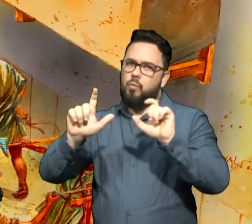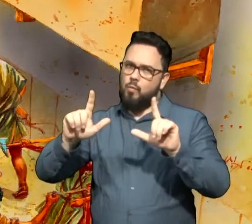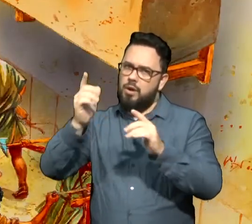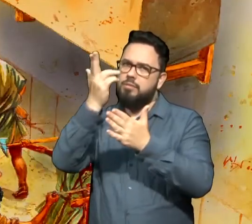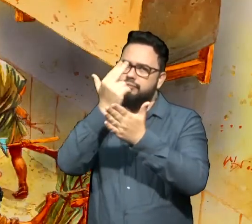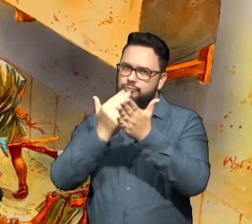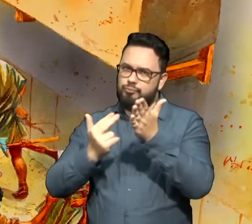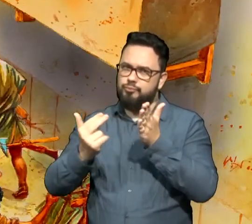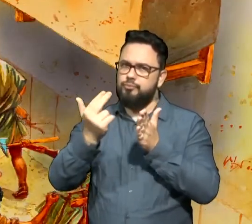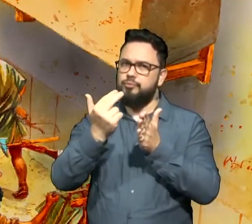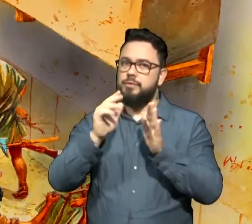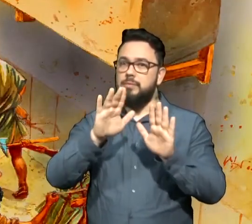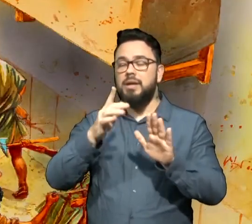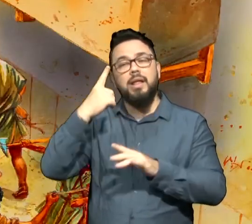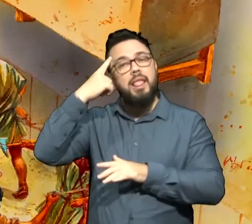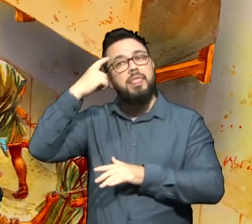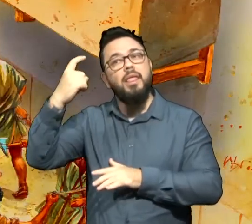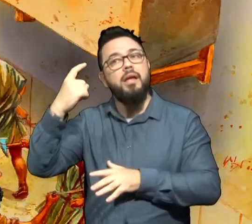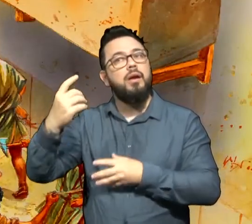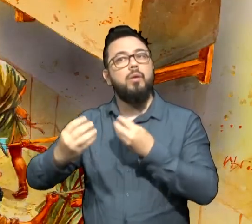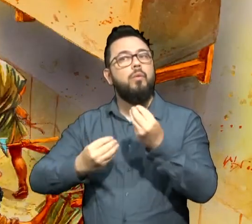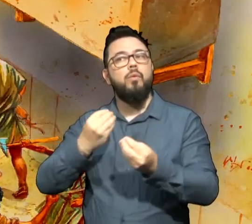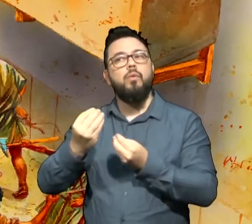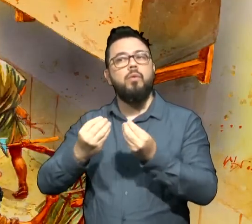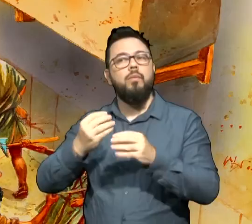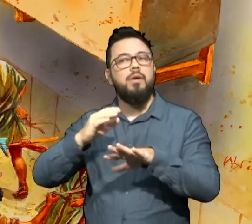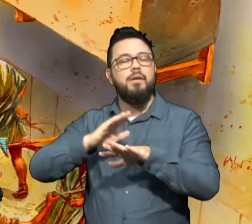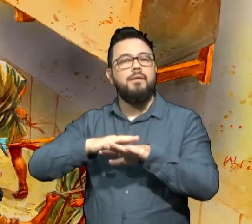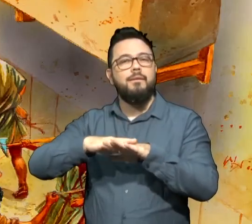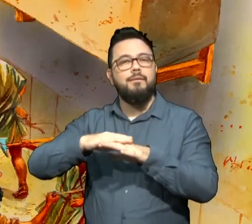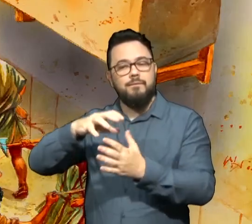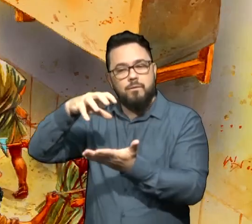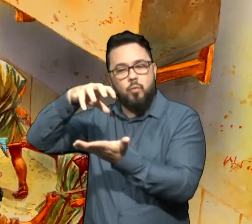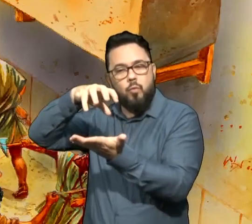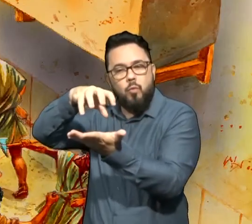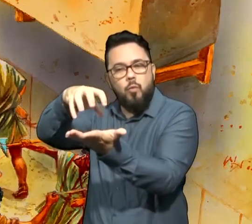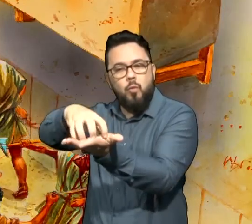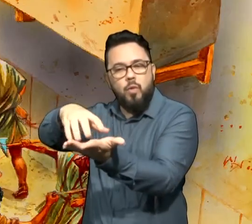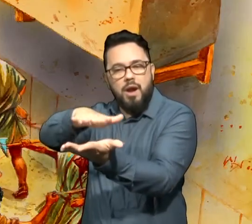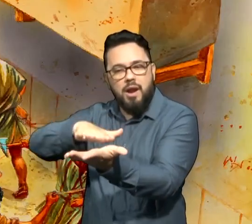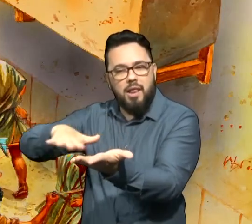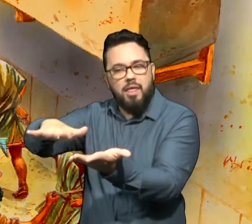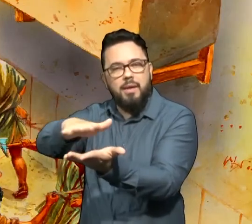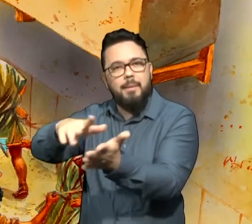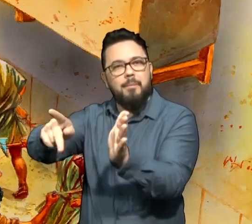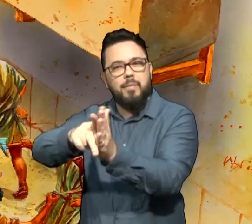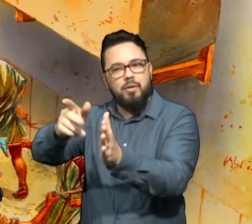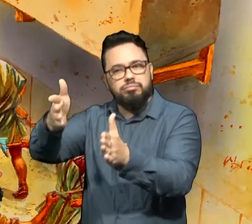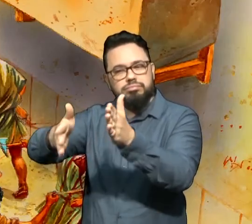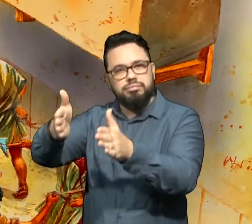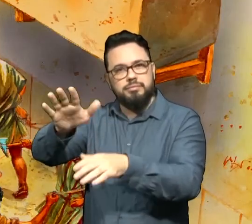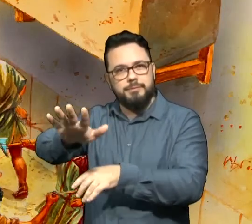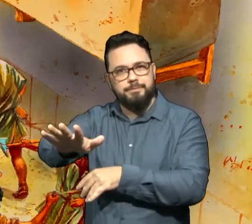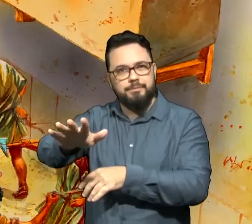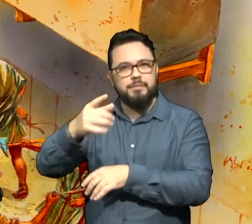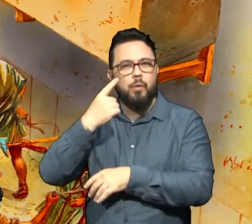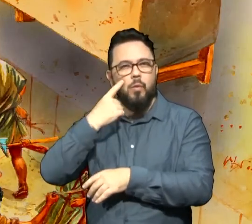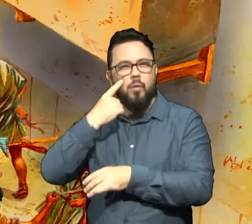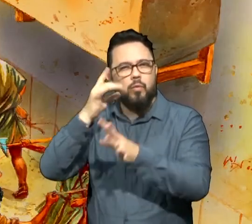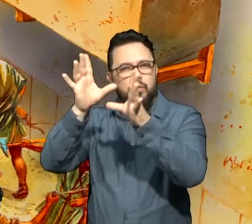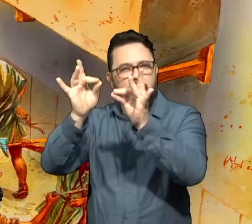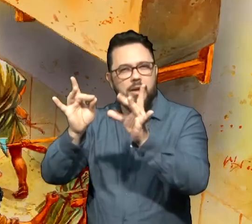mas ele dá uma ideia de como seria uma vila da Galileia naquela época Preste atenção nos detalhes do